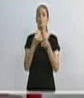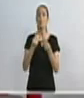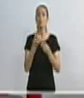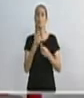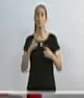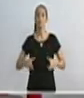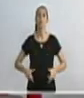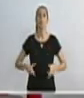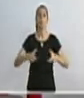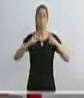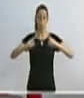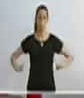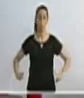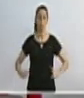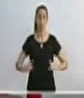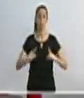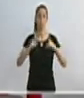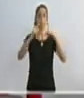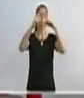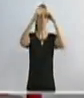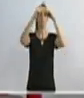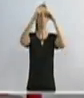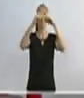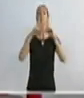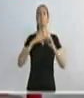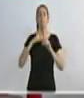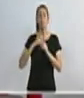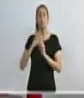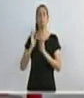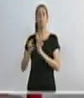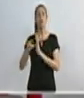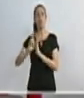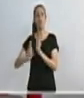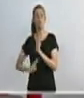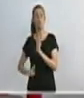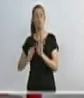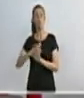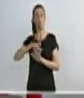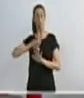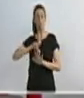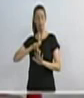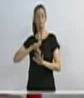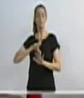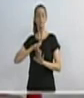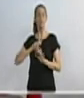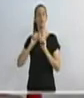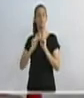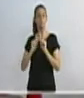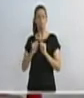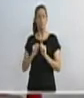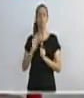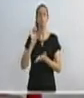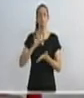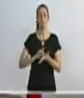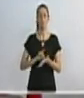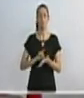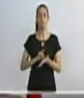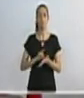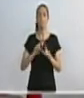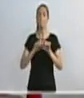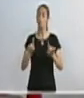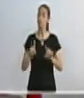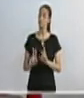tenho lá um estudo ambiental simplificado, tenho um relatório ambiental prévio, quando ele arrima, né? Mas